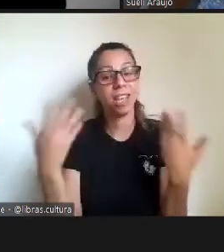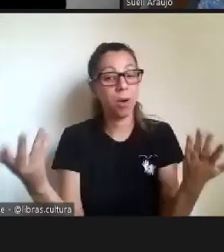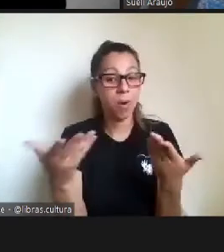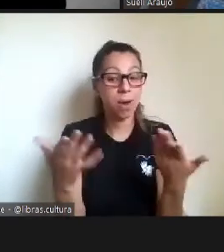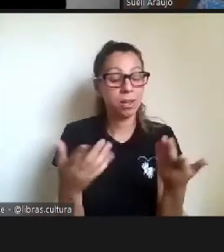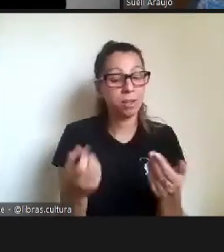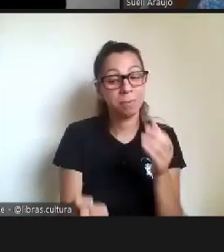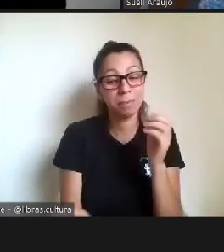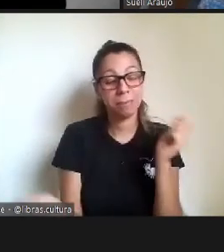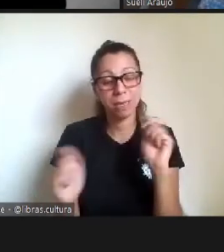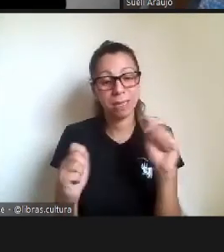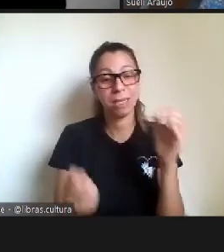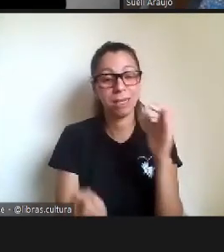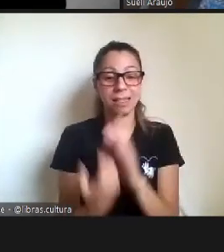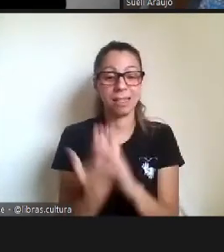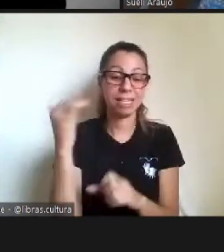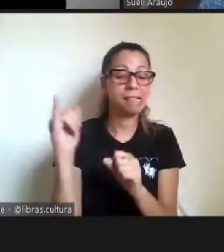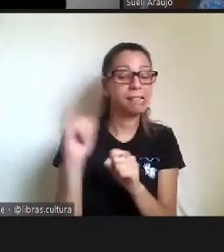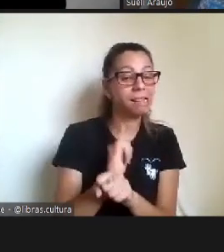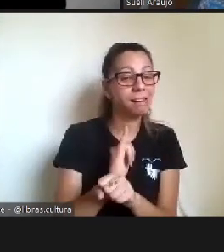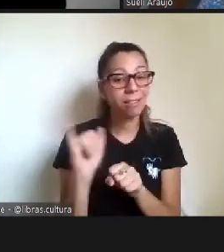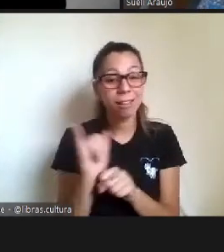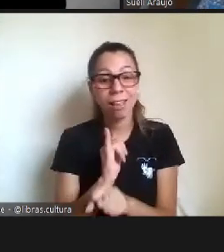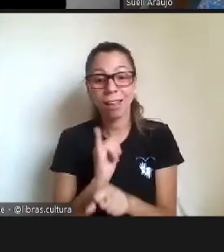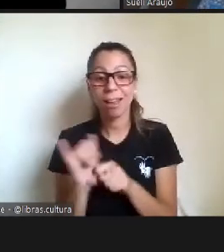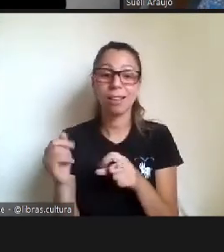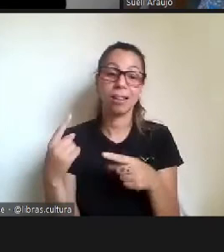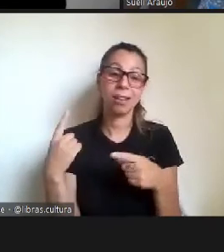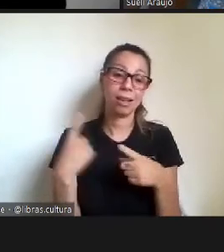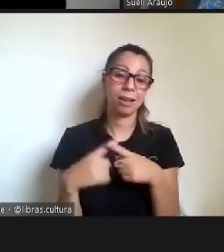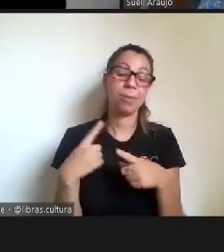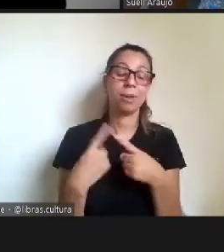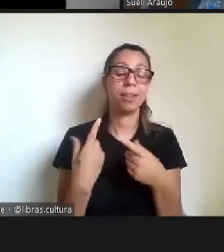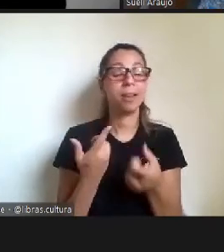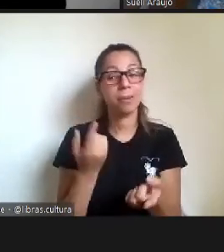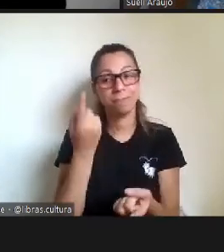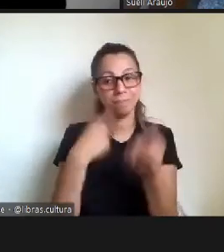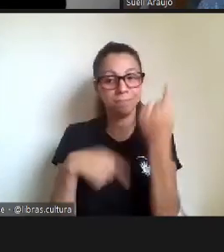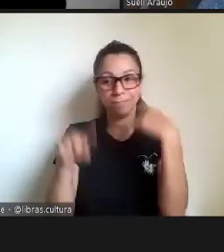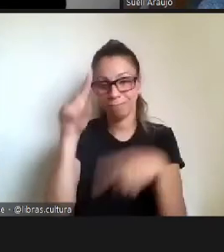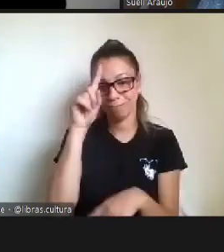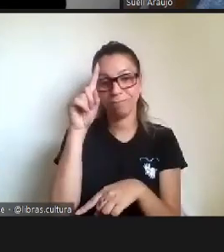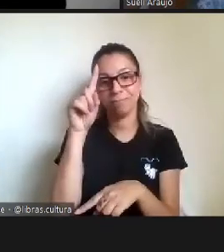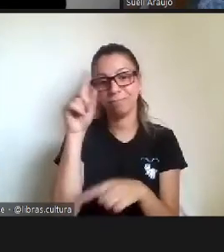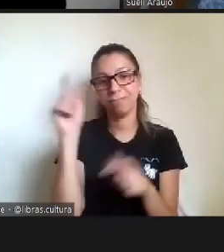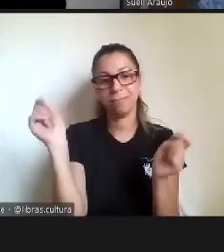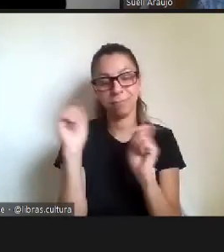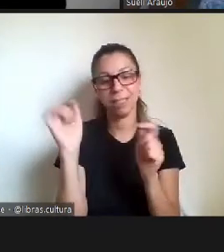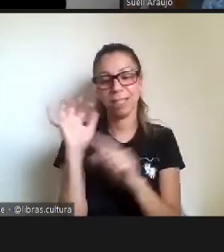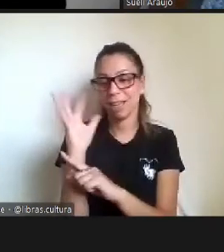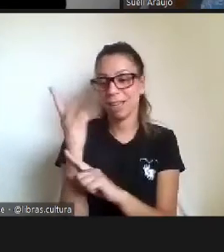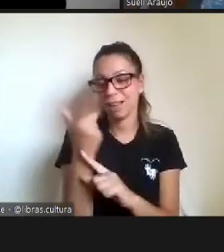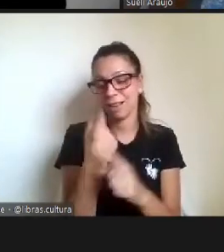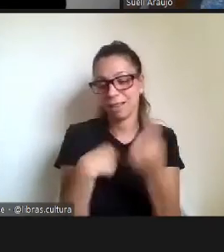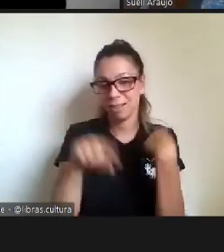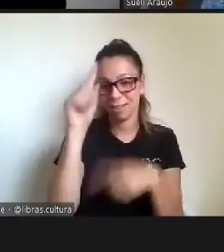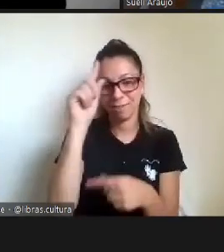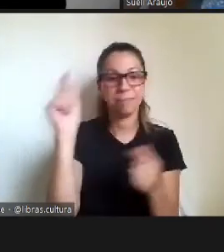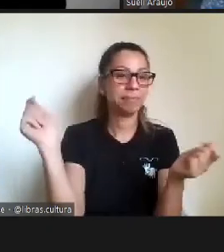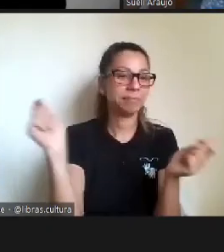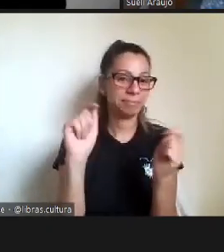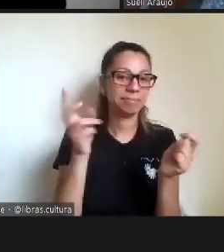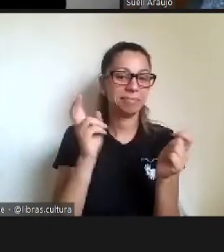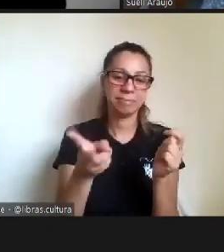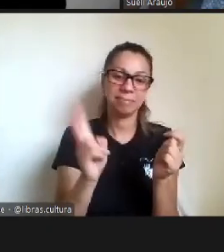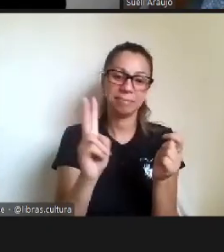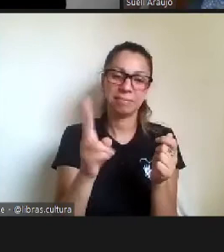ter que proporcionar, porque é um eterno reinventar-se, né? Da arte. A gente vai